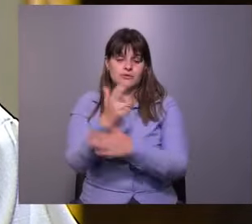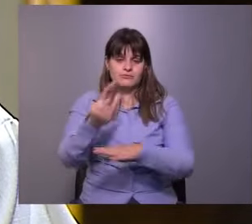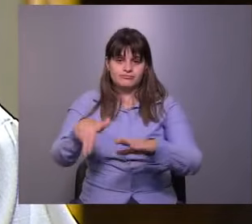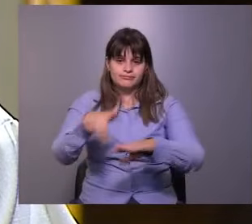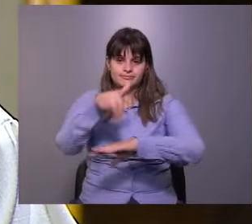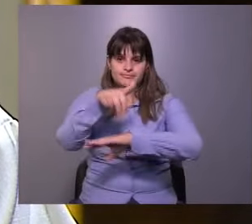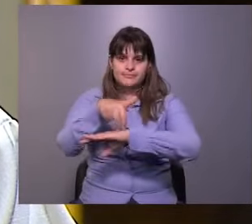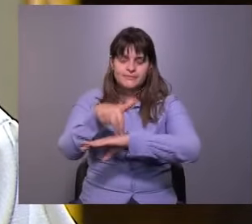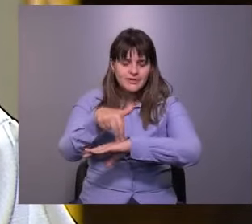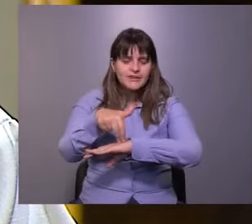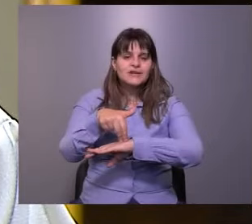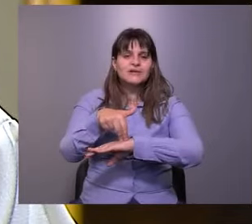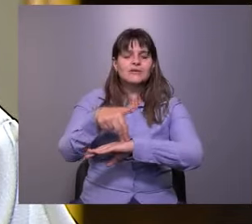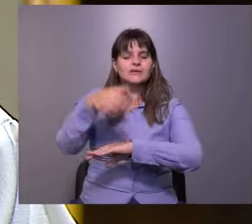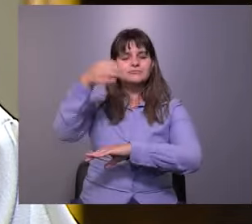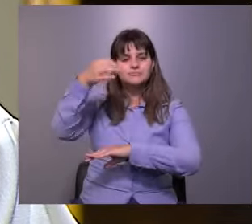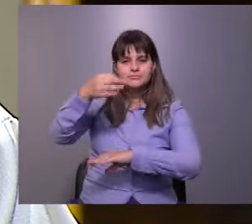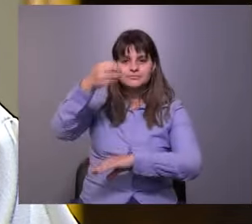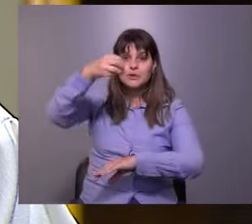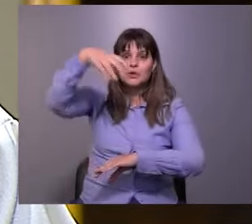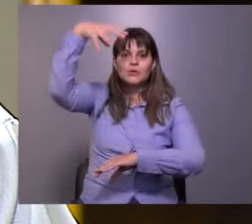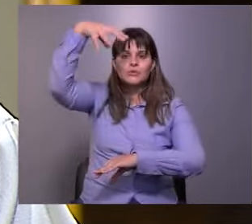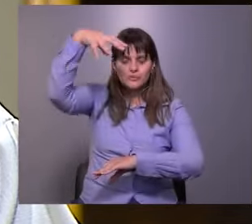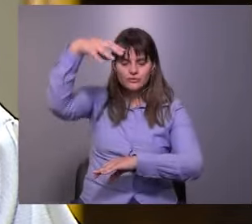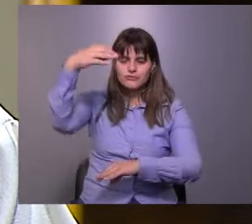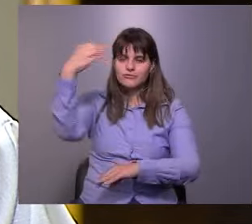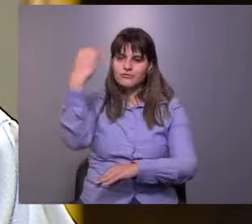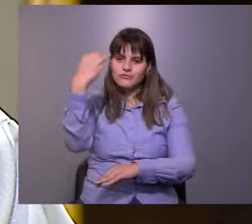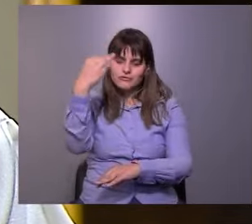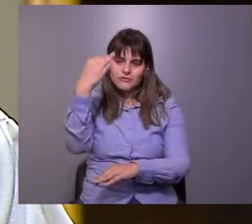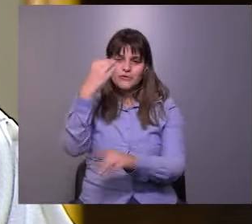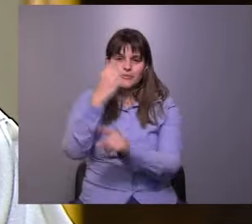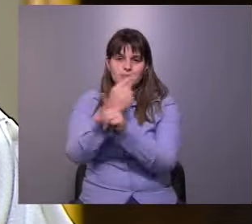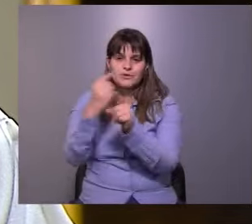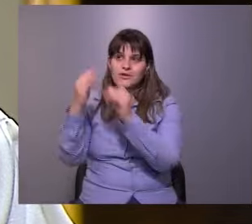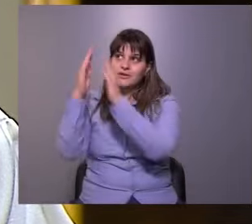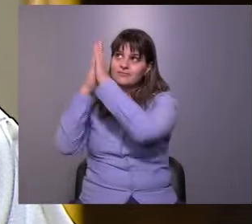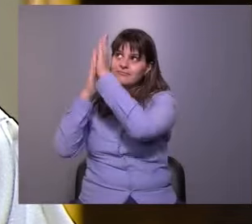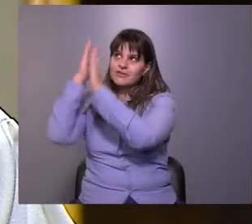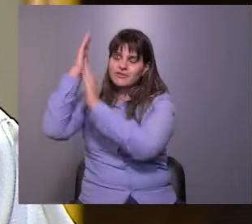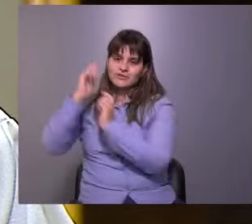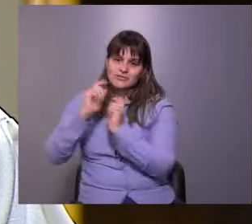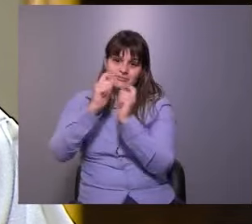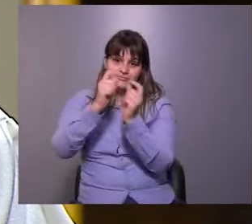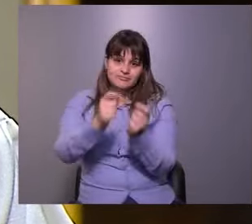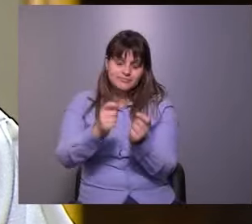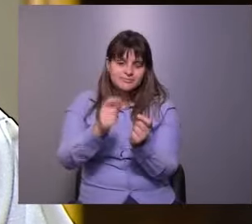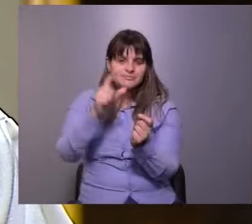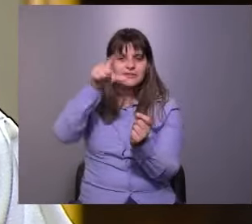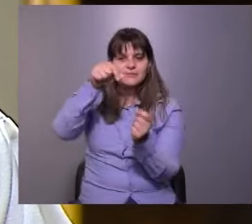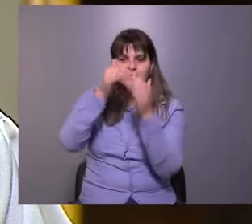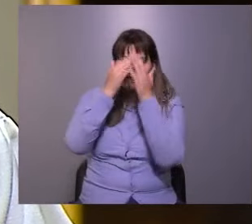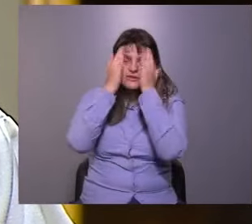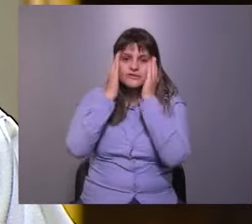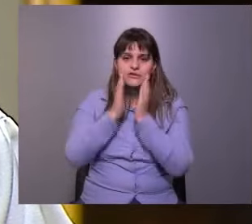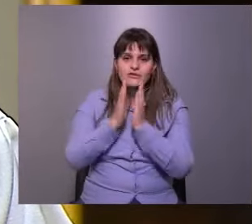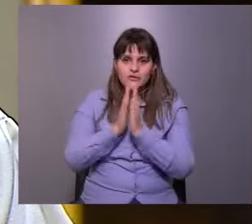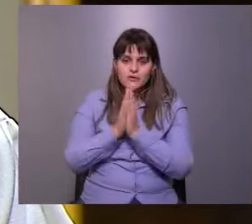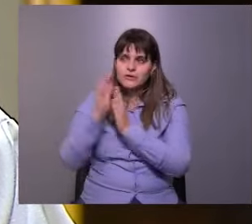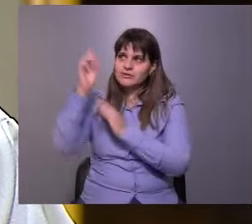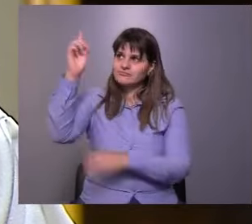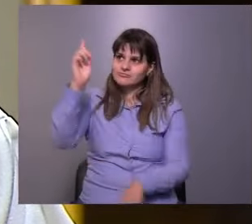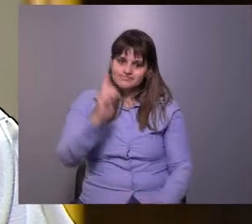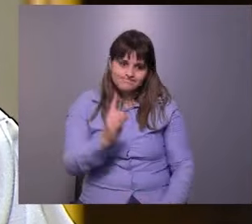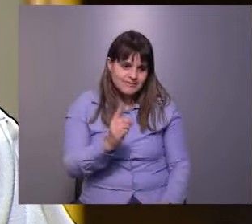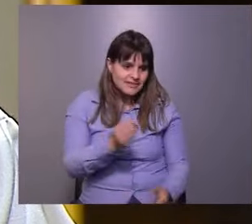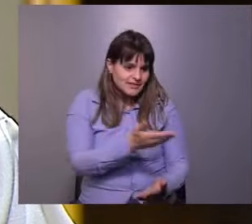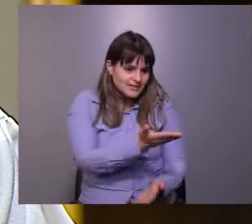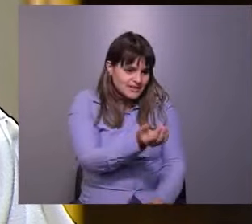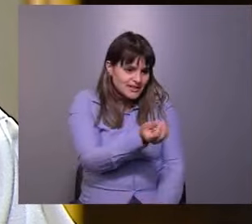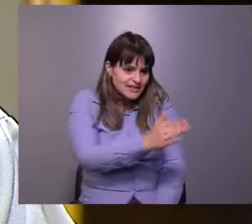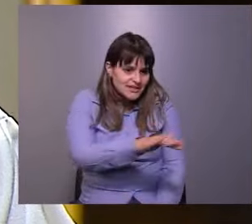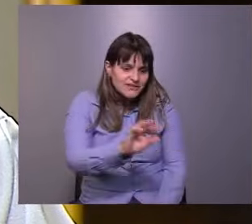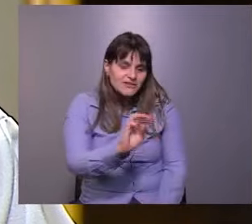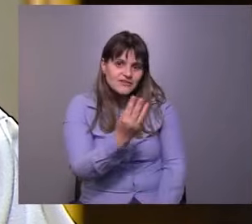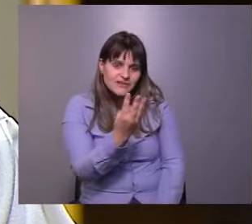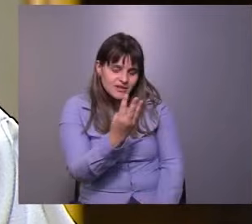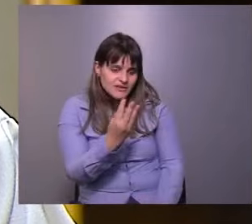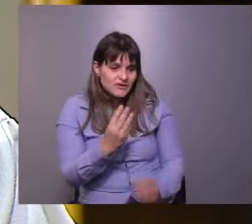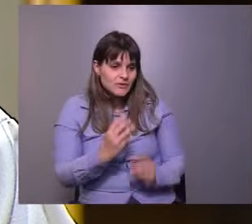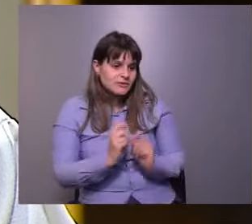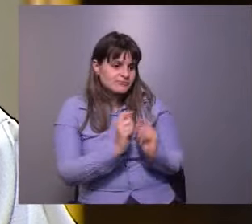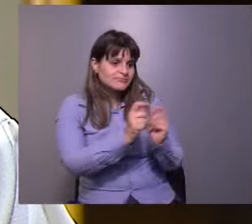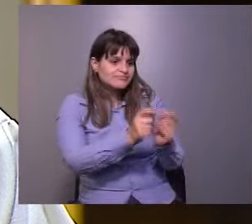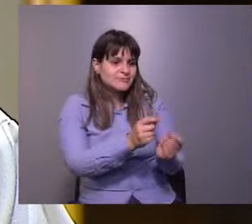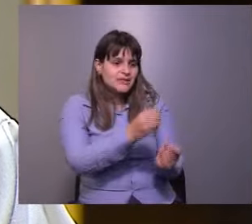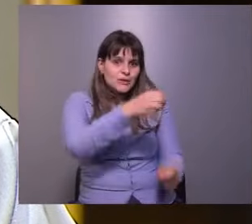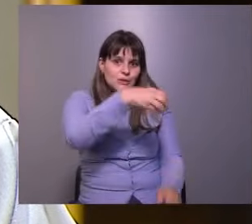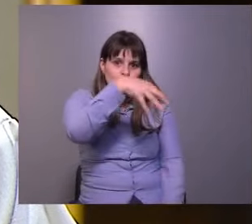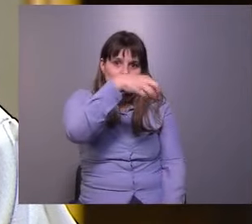tempos, veio ao mundo Jesus Cristo, a luz verdadeira que a todo homem ilumina. Em toda a